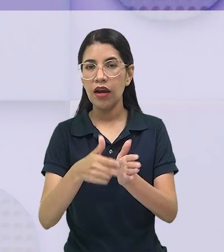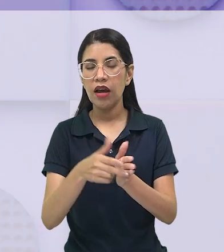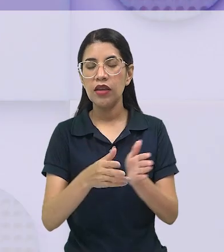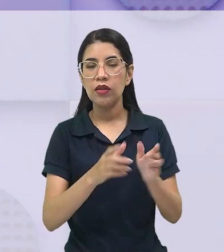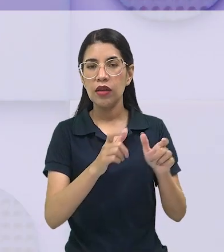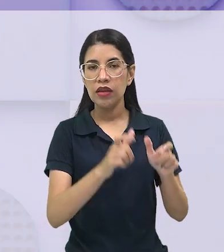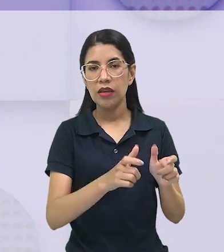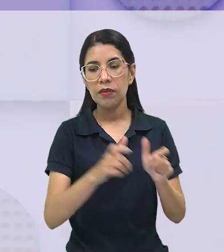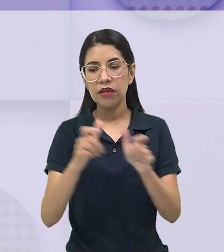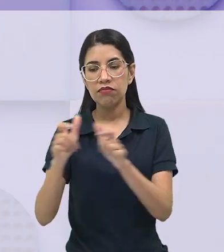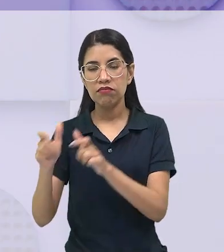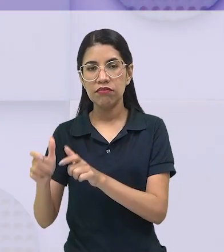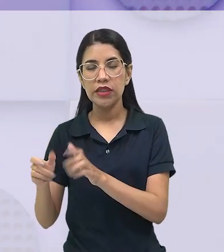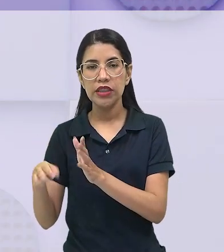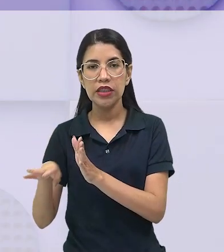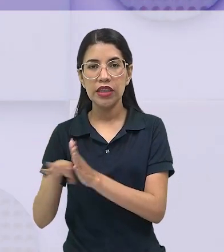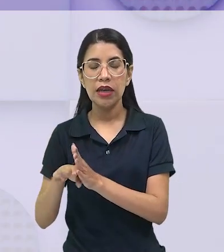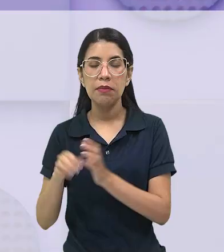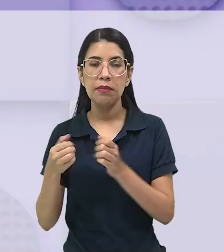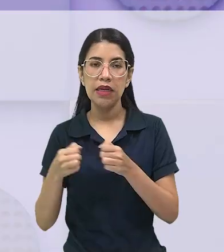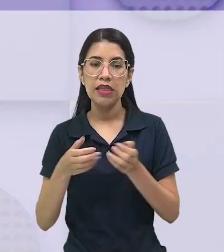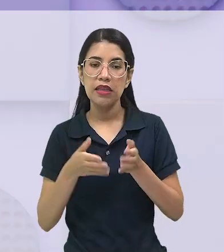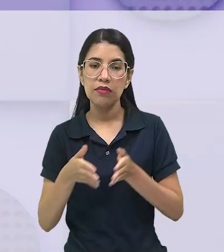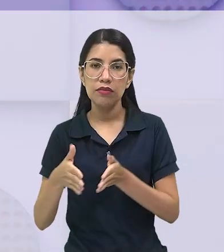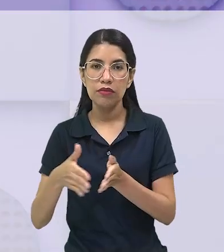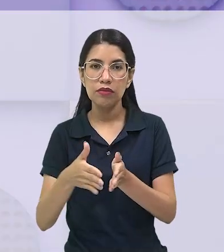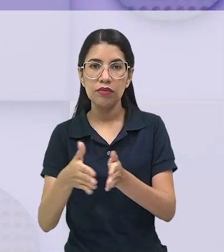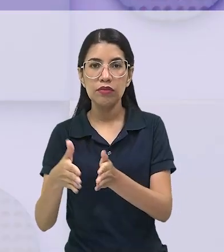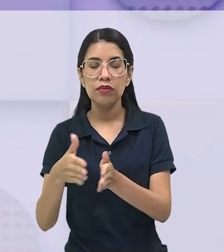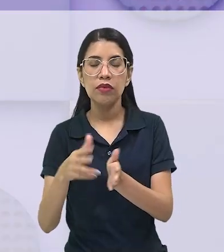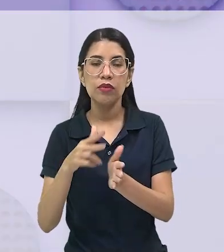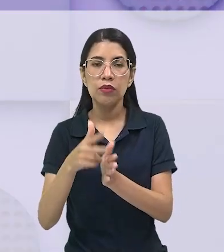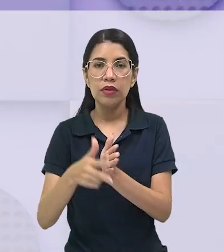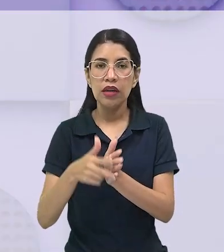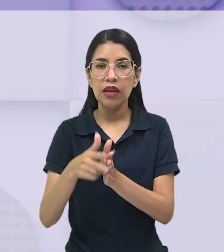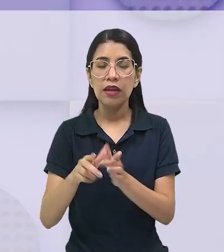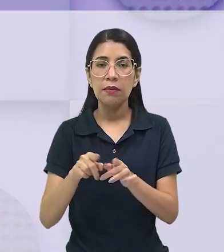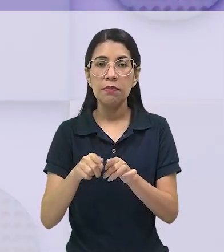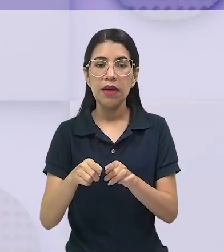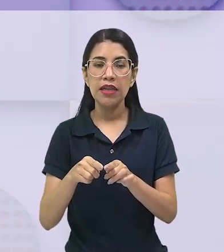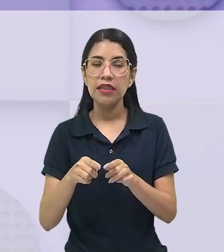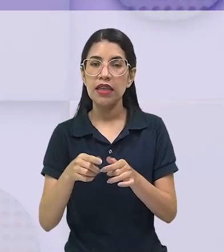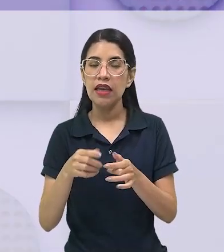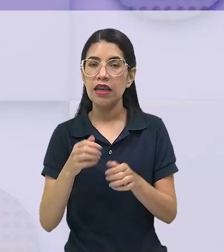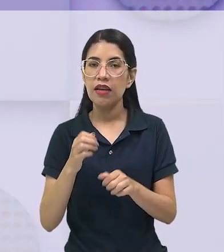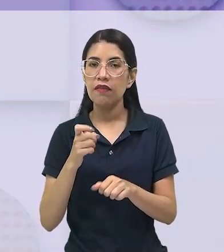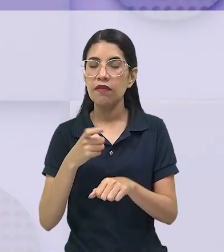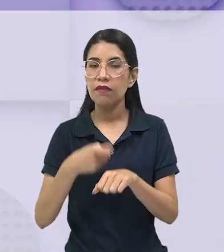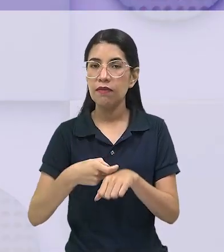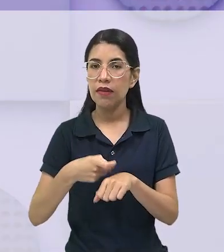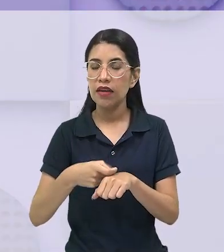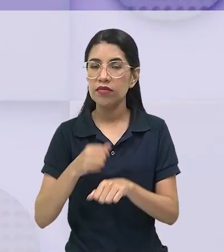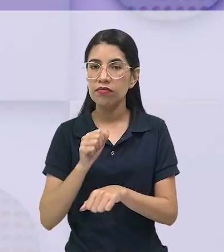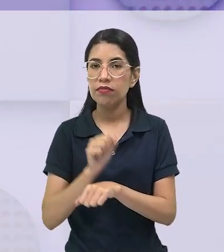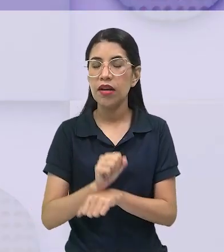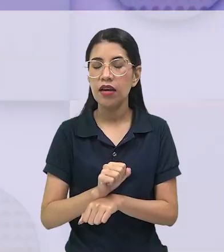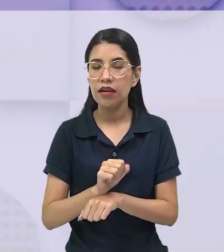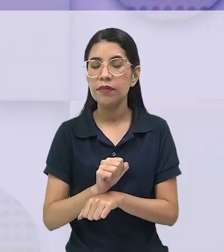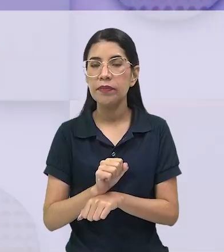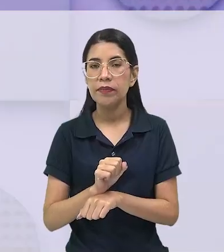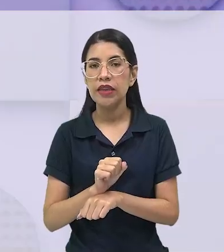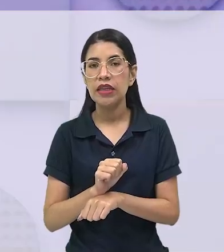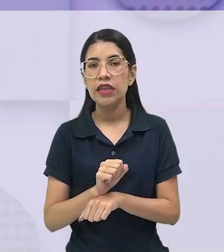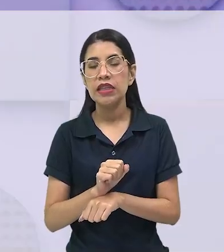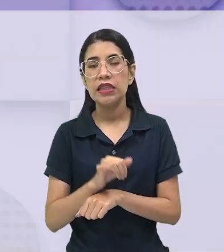para o outro, ele precisa daqueles trilhos, só que são trilhos fixos. Caso